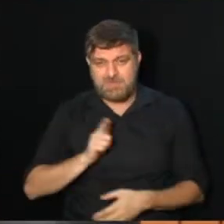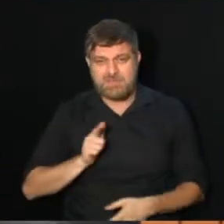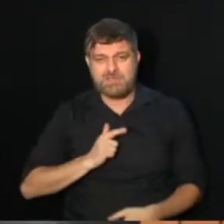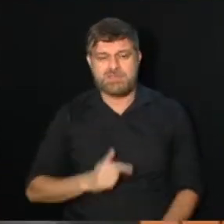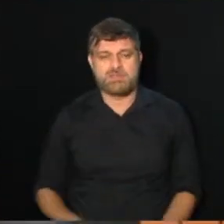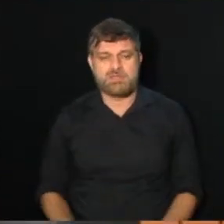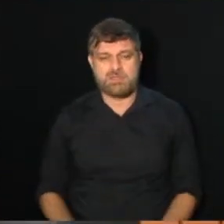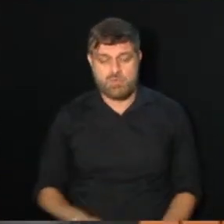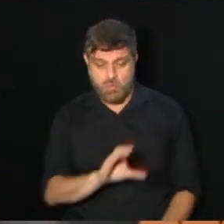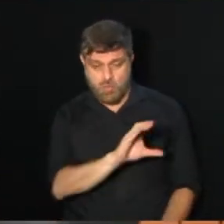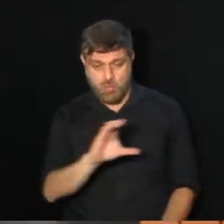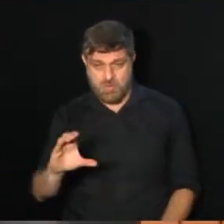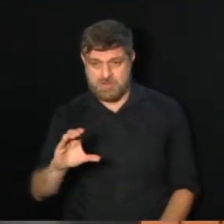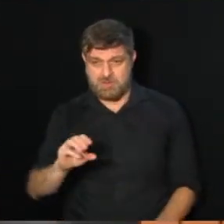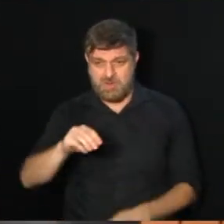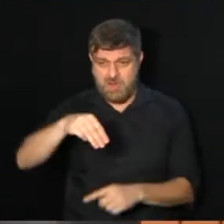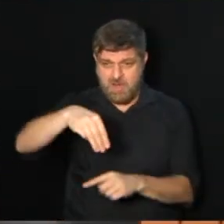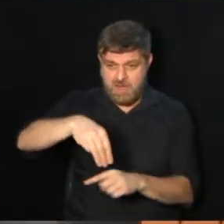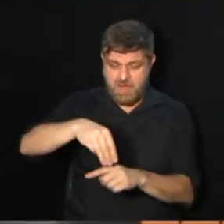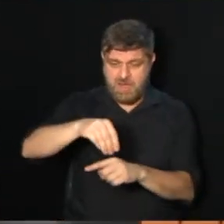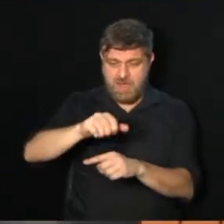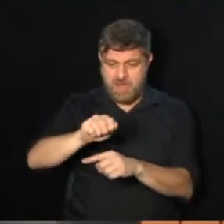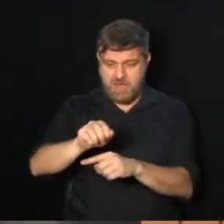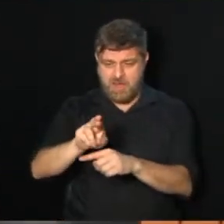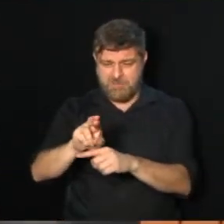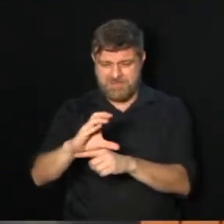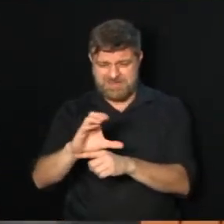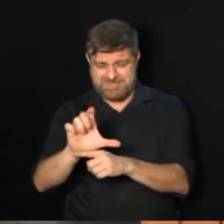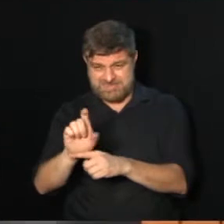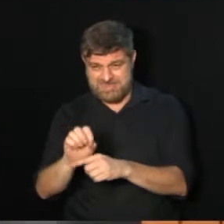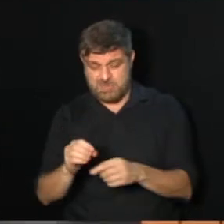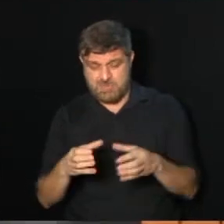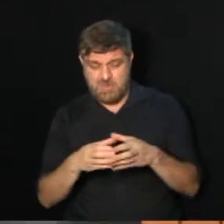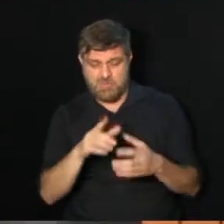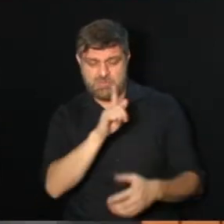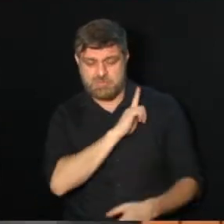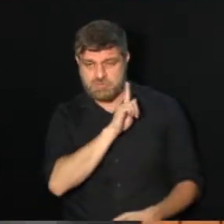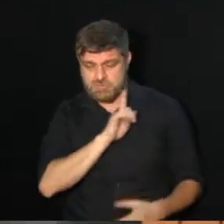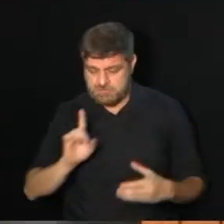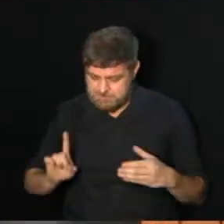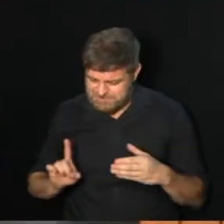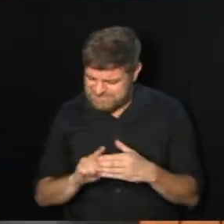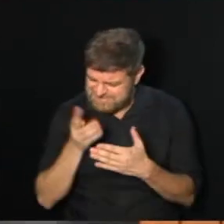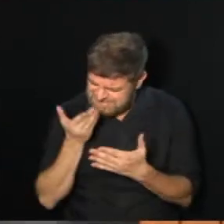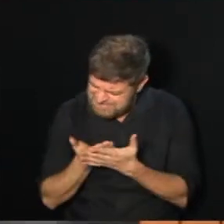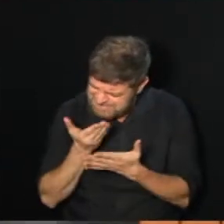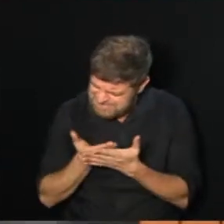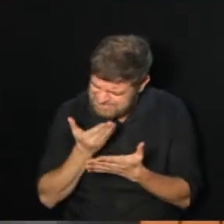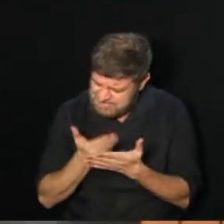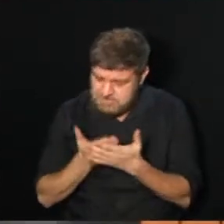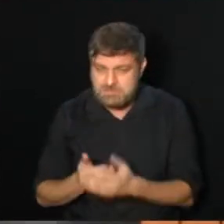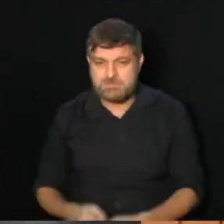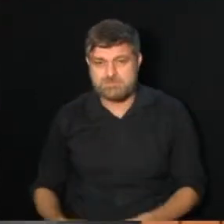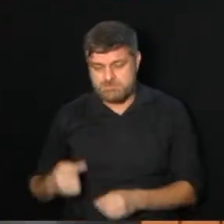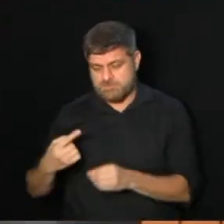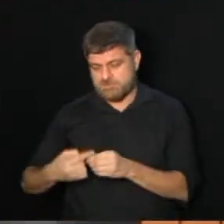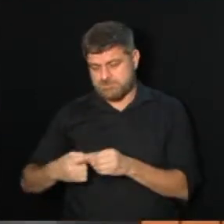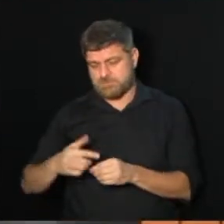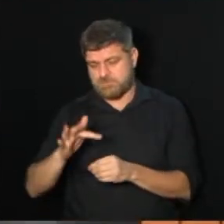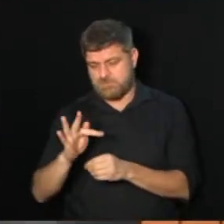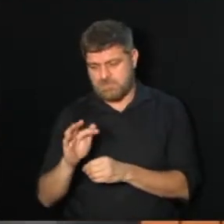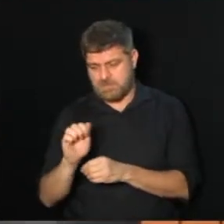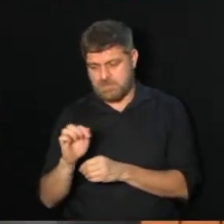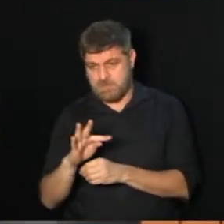que é o coordenador, que integra o grupo gestor e tudo, que é uma pessoa estudiosa. Em Tatuí existia um grupo